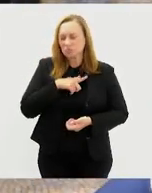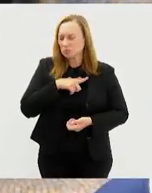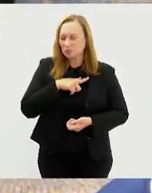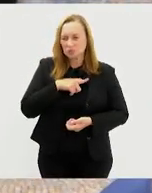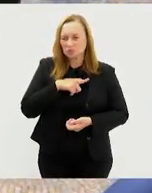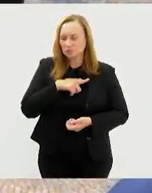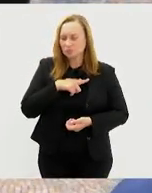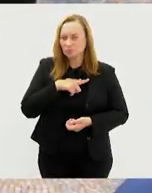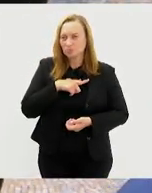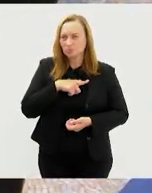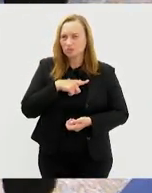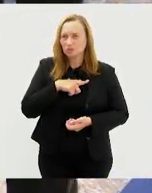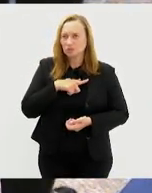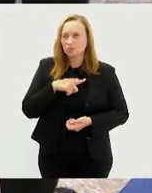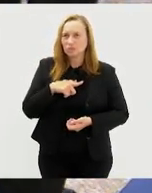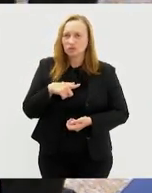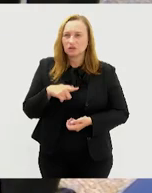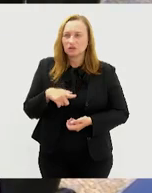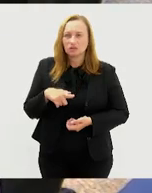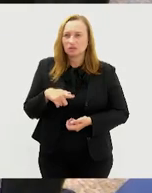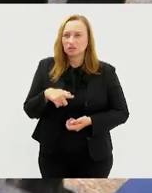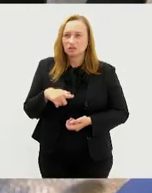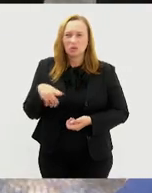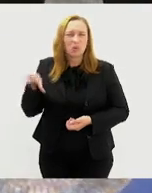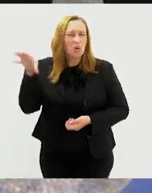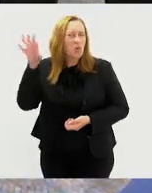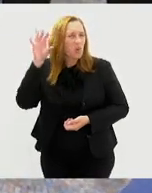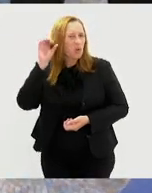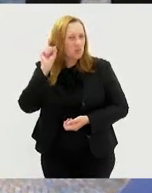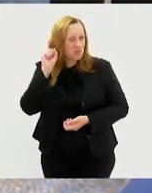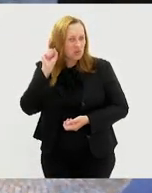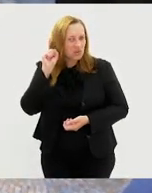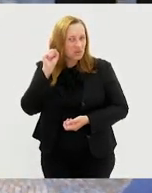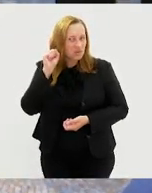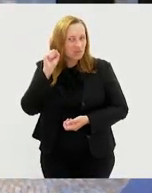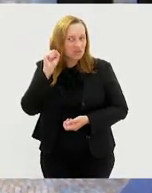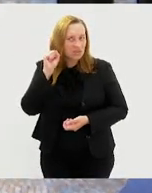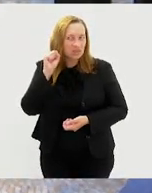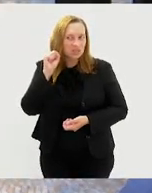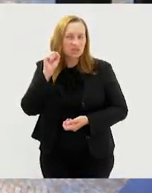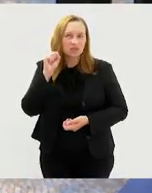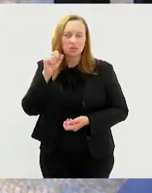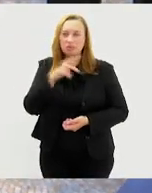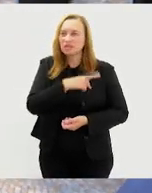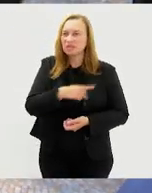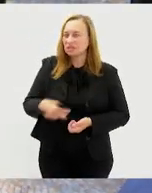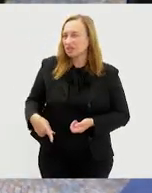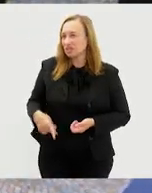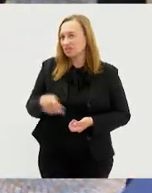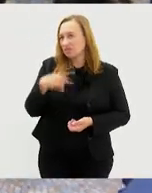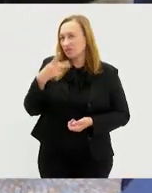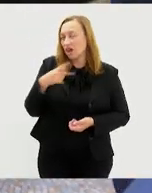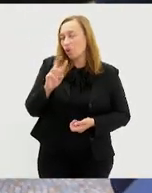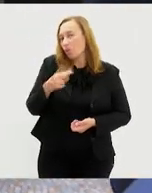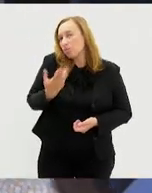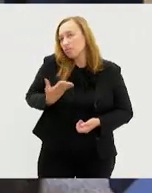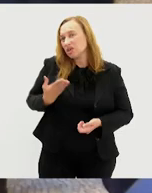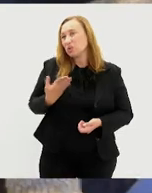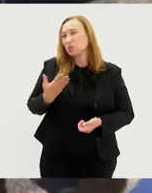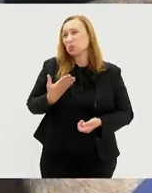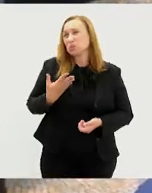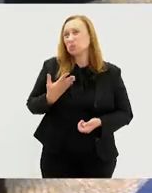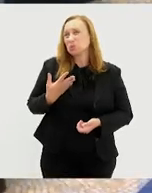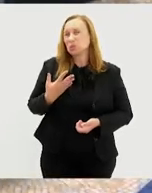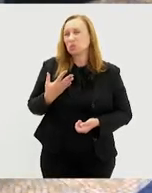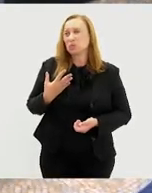plenário realmente não não consigo ouvir o que a senhora tá falando Aliás não consigo ouvir o que nenhum colega meu tá falando e